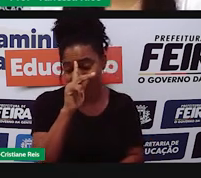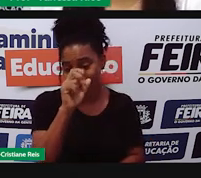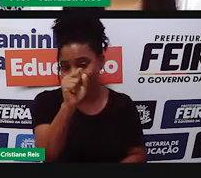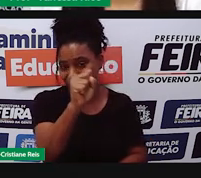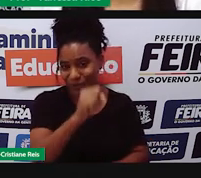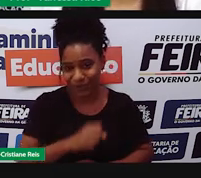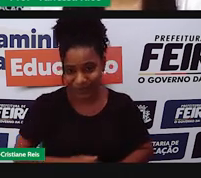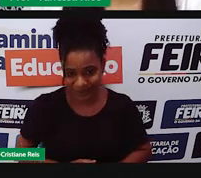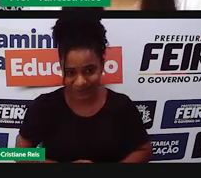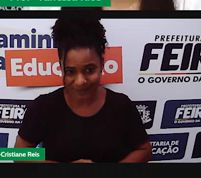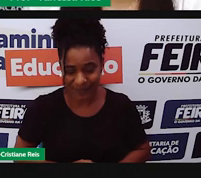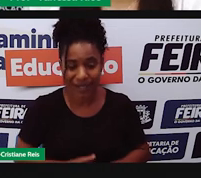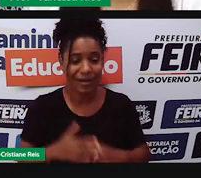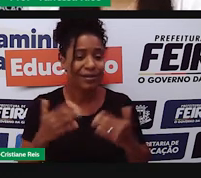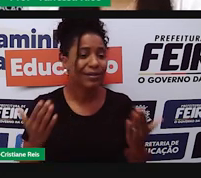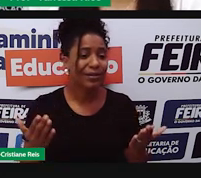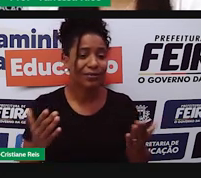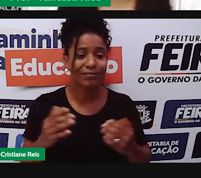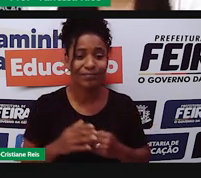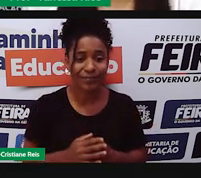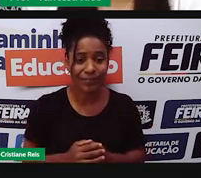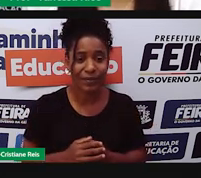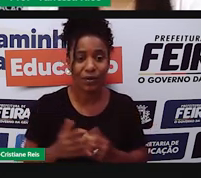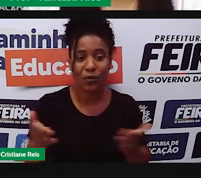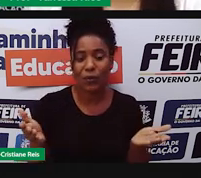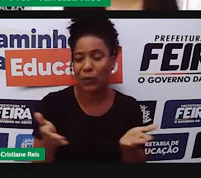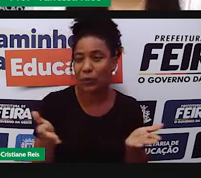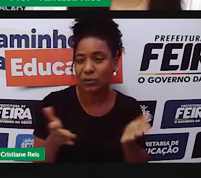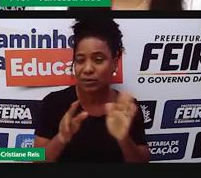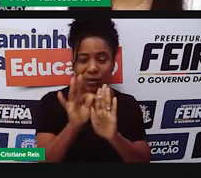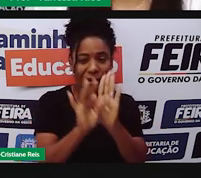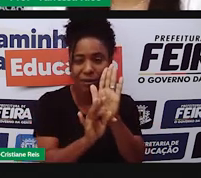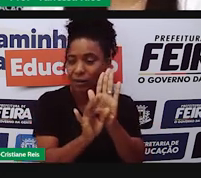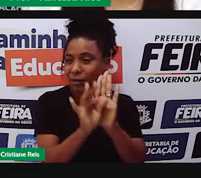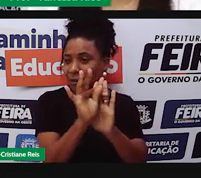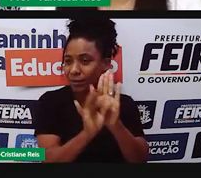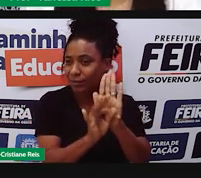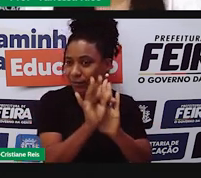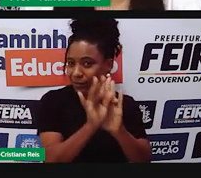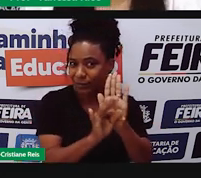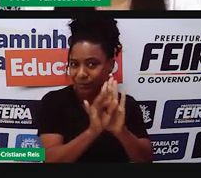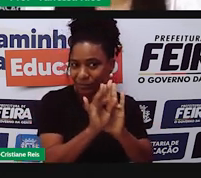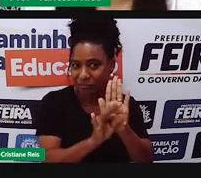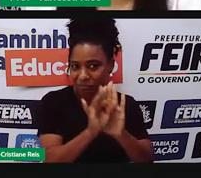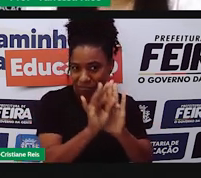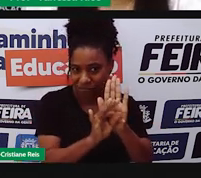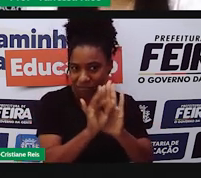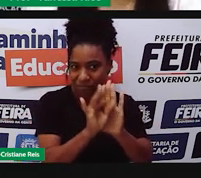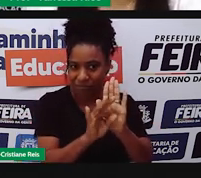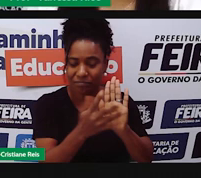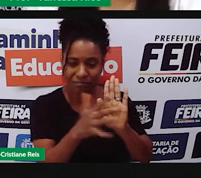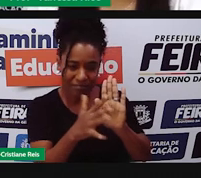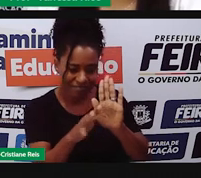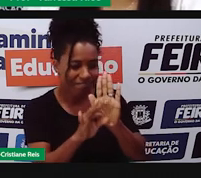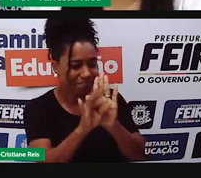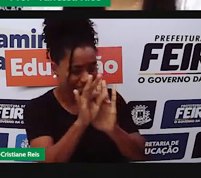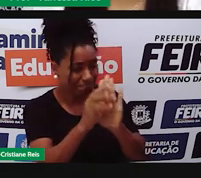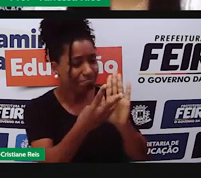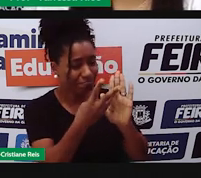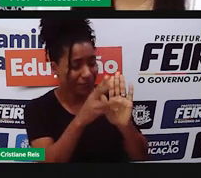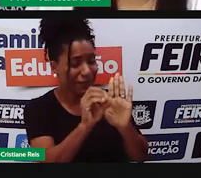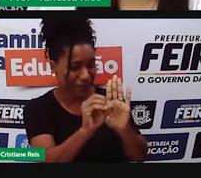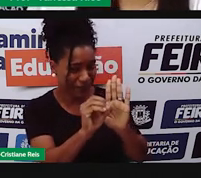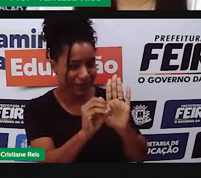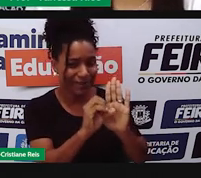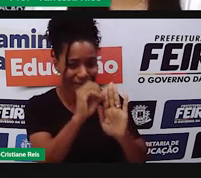gente percebe? A gente vive aí numa temperatura em média aí 30 graus, 38 graus quando está muito quente, né? Quando